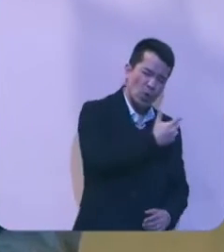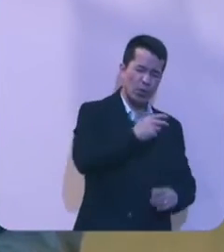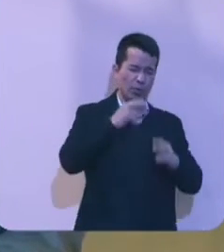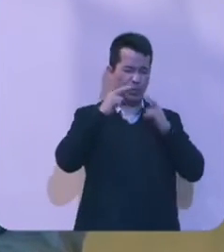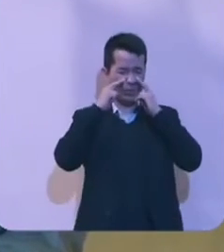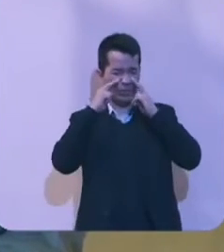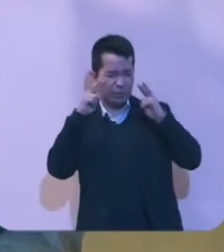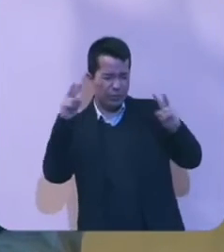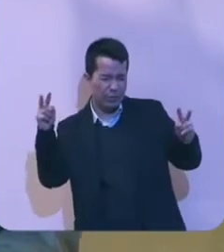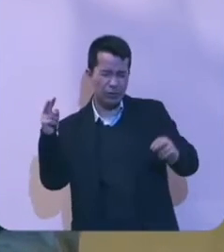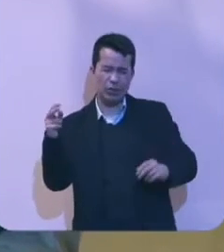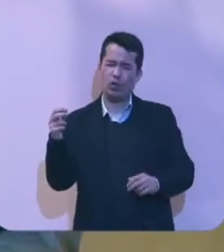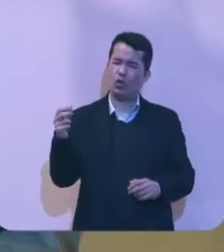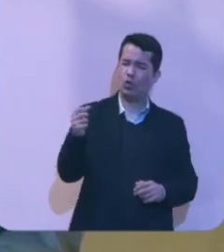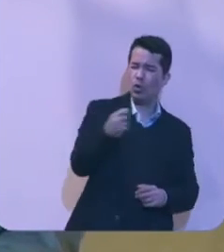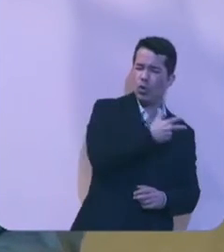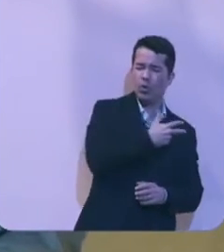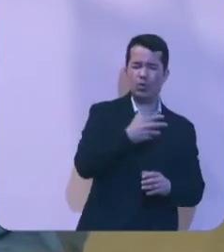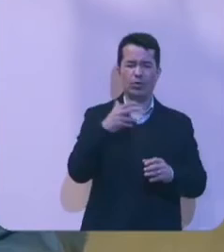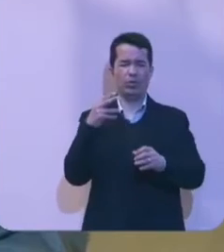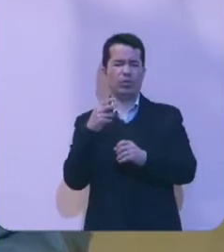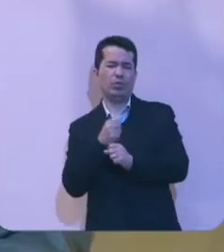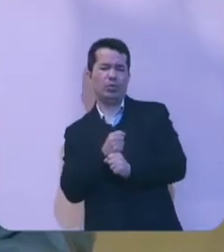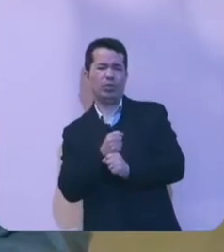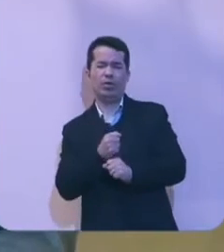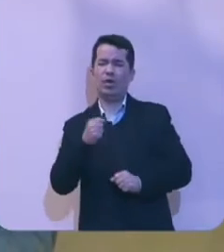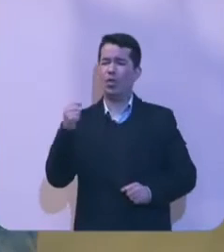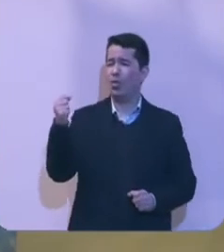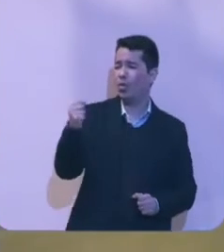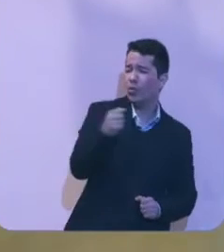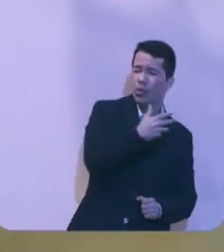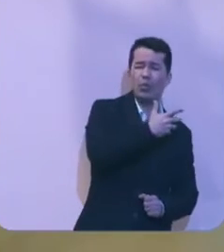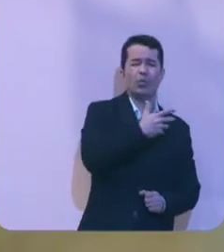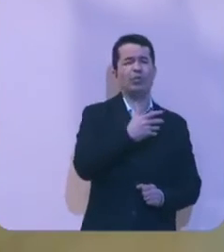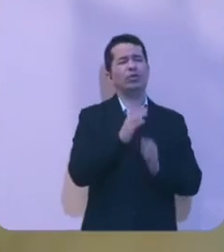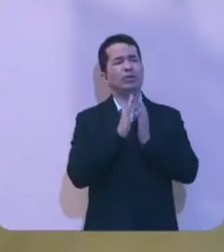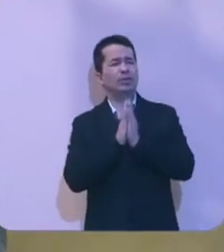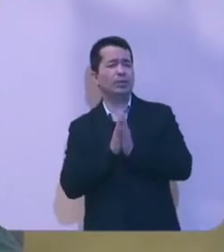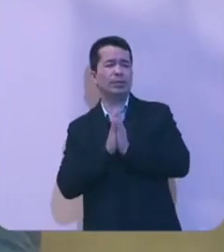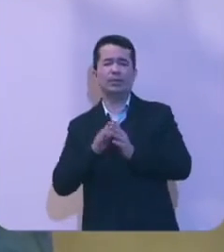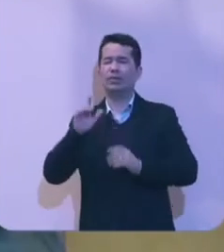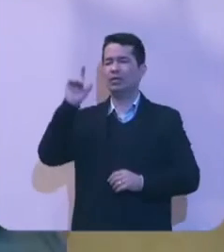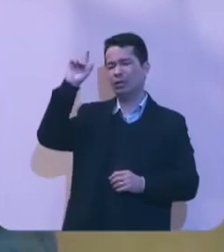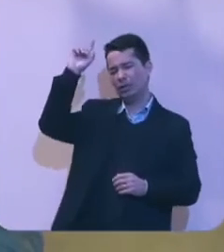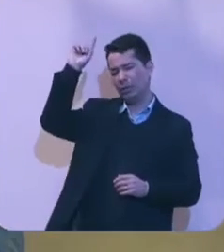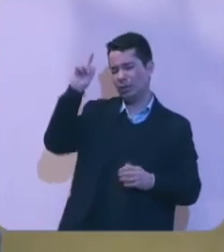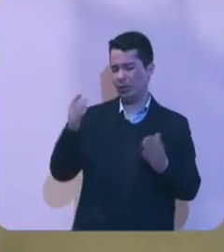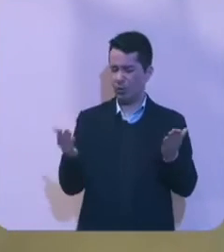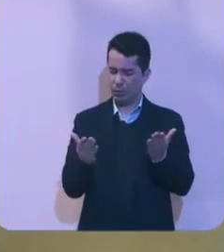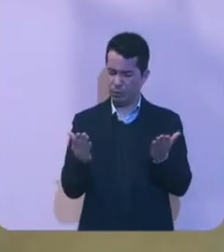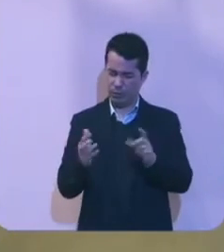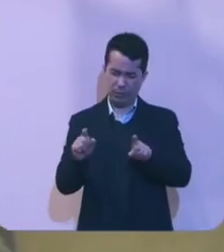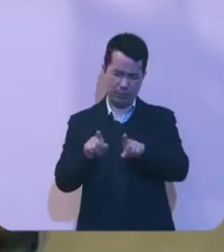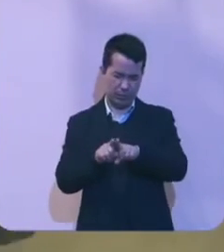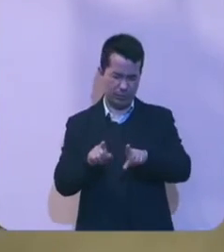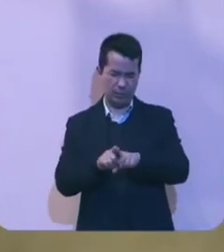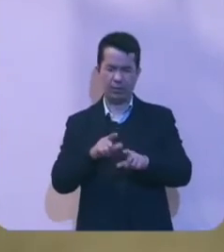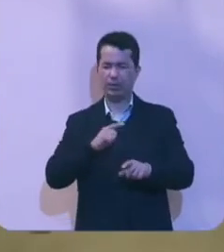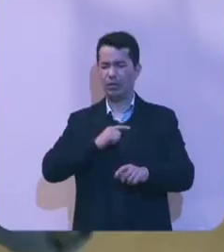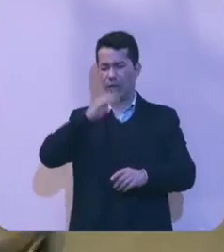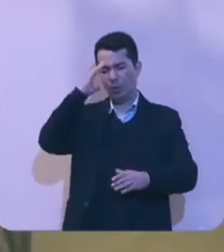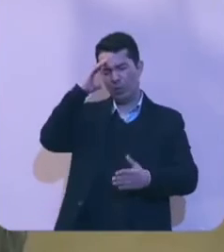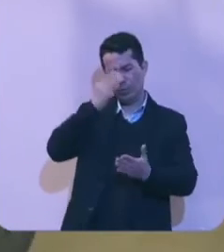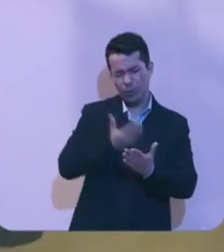nova, uma confiança nova, uma certeza nova. E que essa confiança e essa certeza se transforme